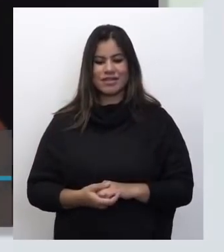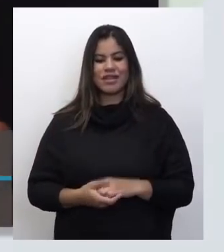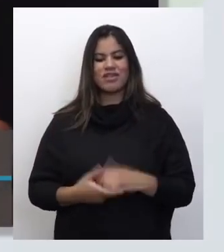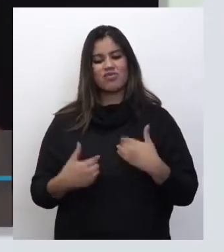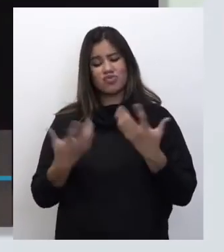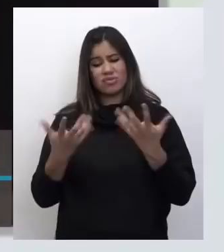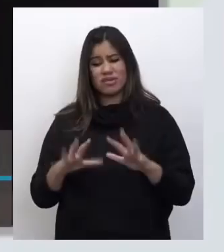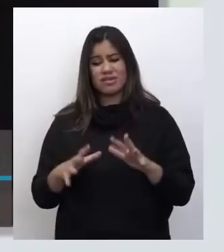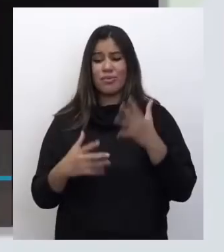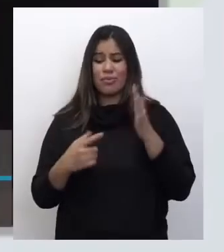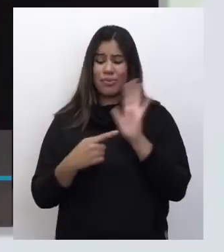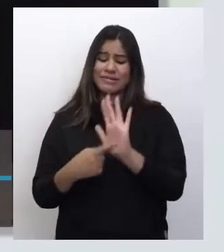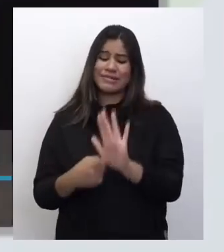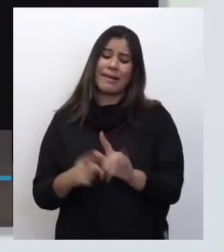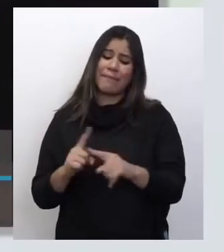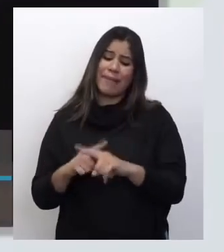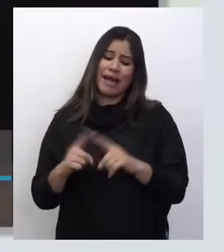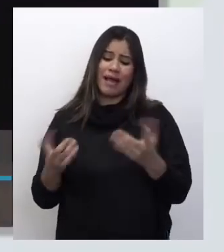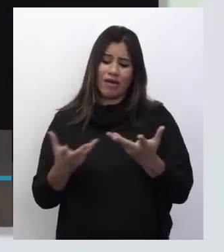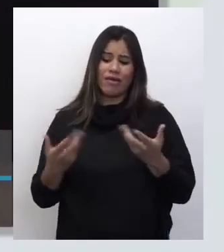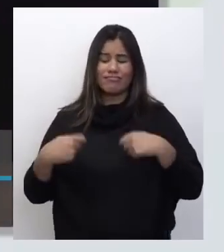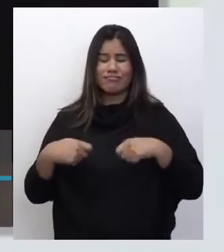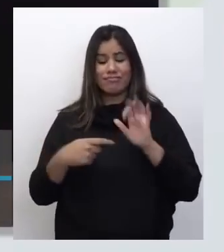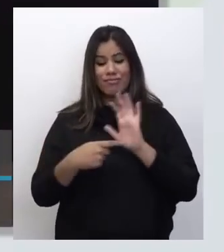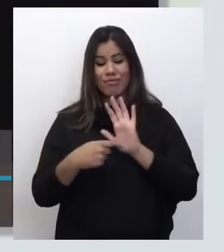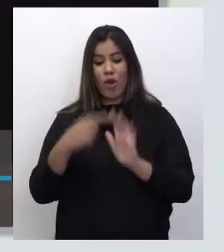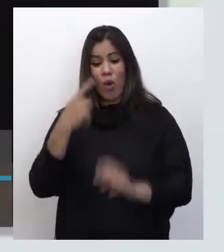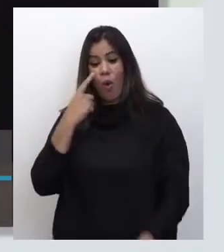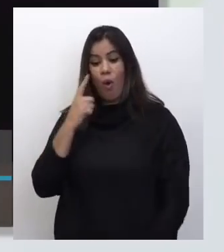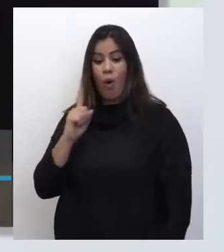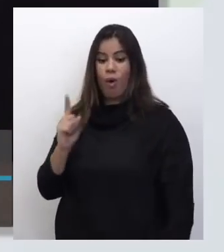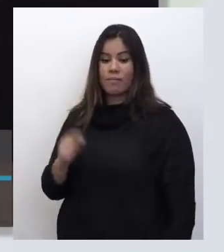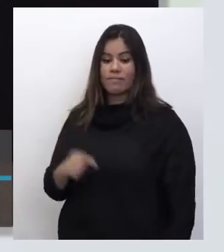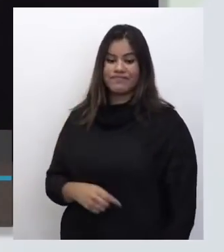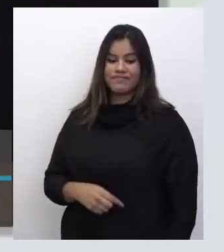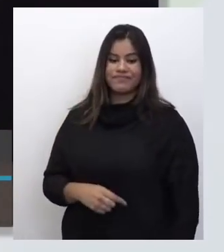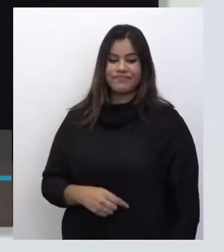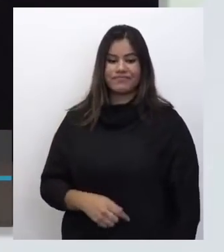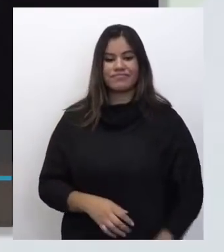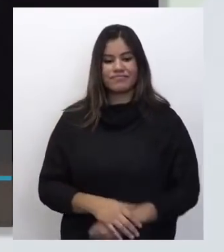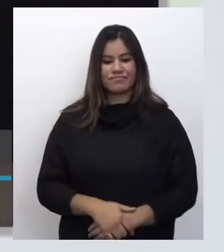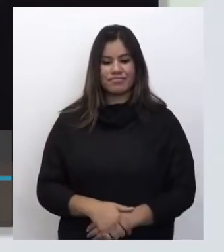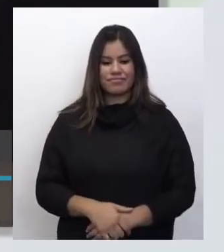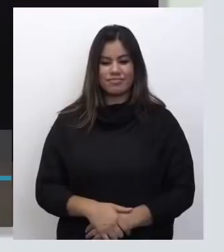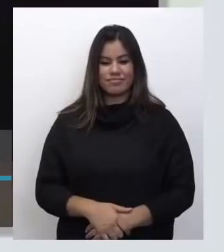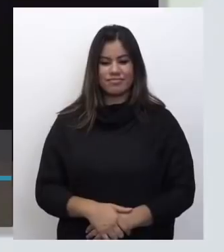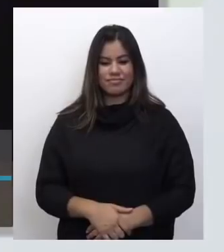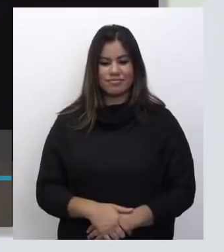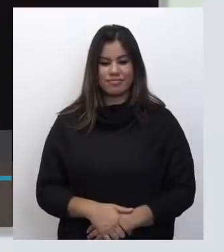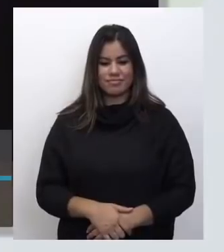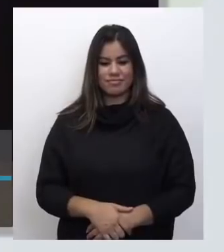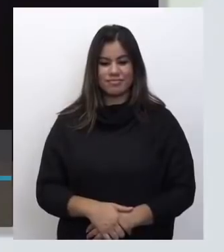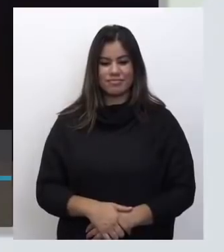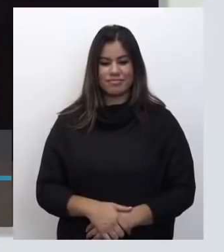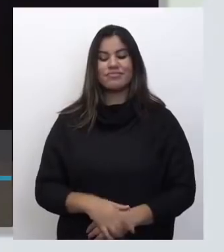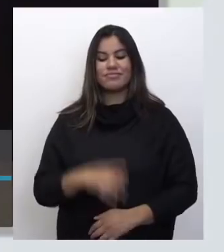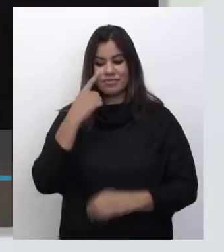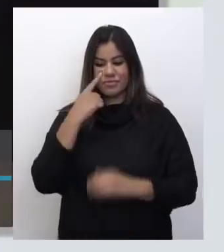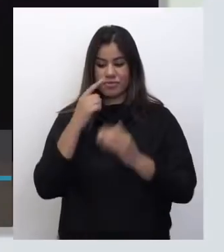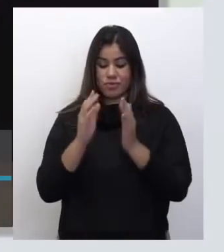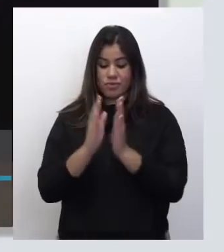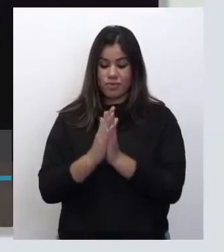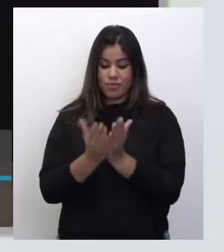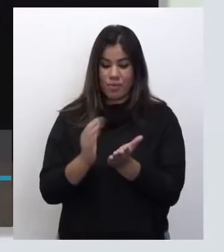Ó, vou ter que mostrar, né? Estão vendo que quando eu abro, olha só que legal. A minha janela, ó, ela fica pra fora, minha vista da minha janela, ela fica pra